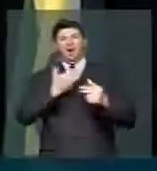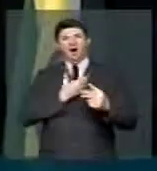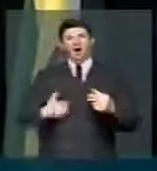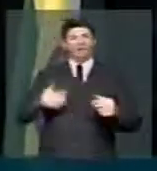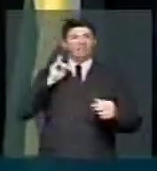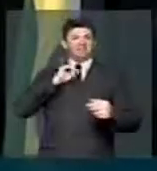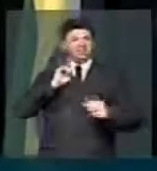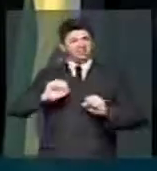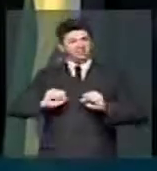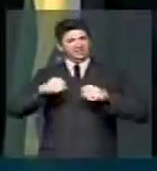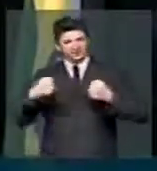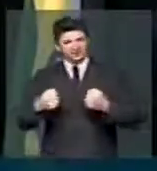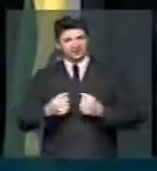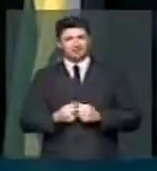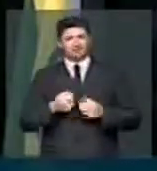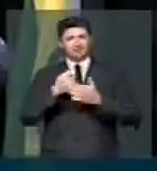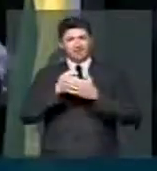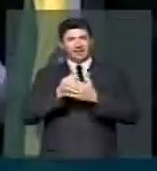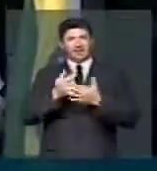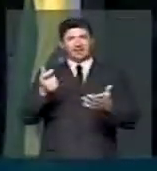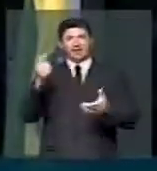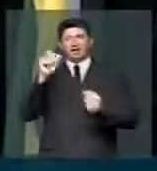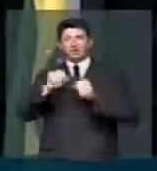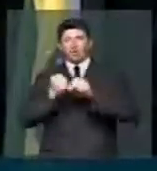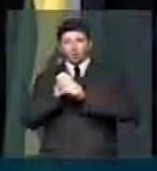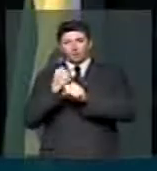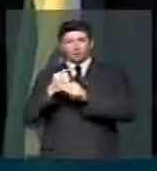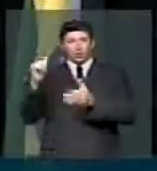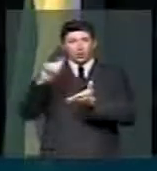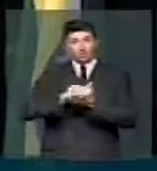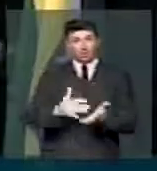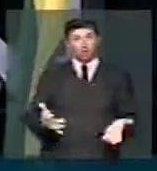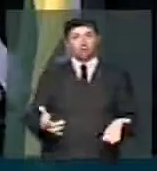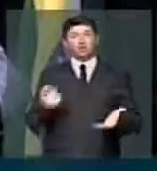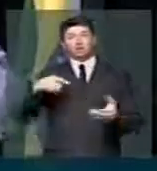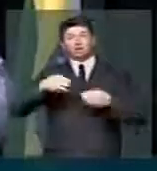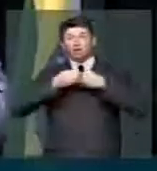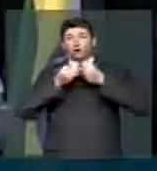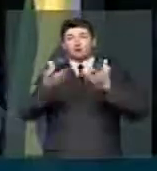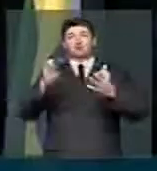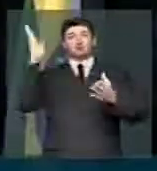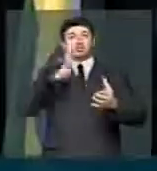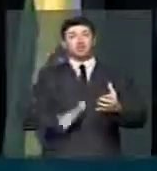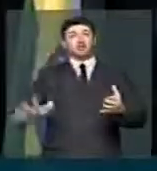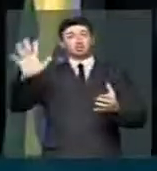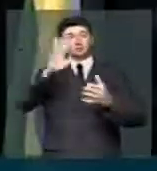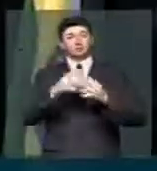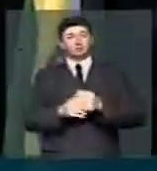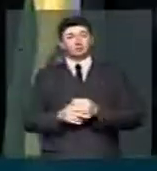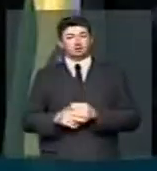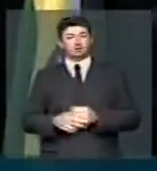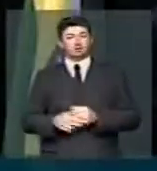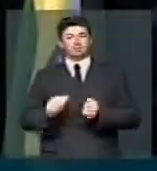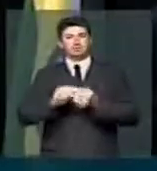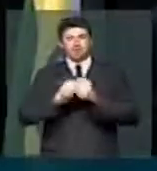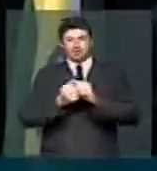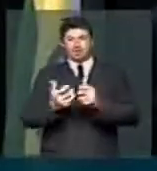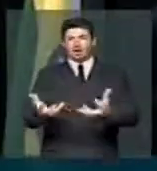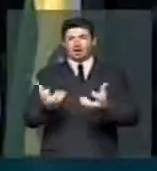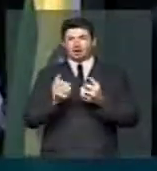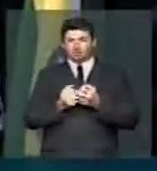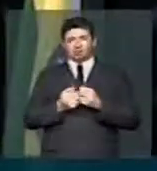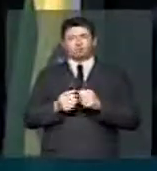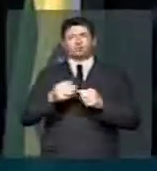de Minas se esforçou, estruturando aeroportos, e agora temos que levar isso para todo o Brasil. Nos atendeu adequadamente,